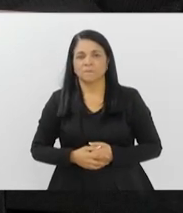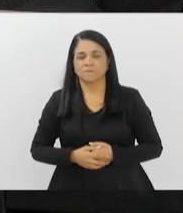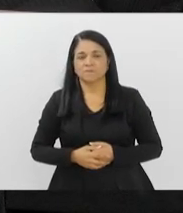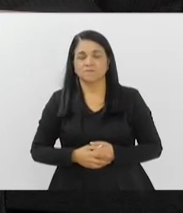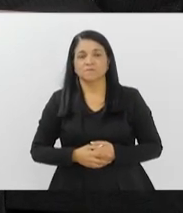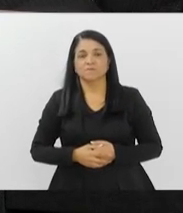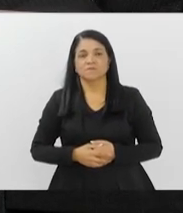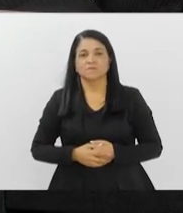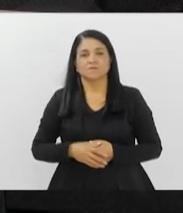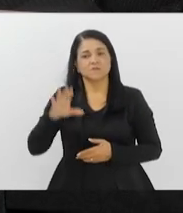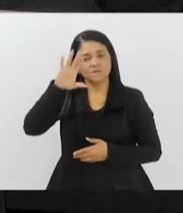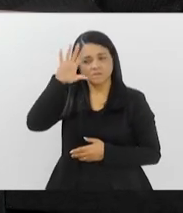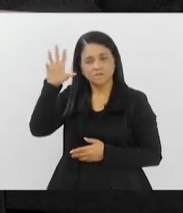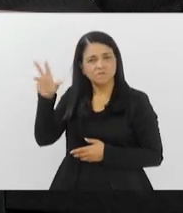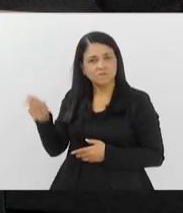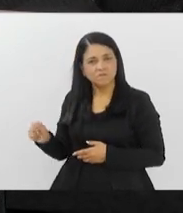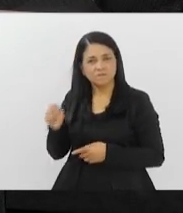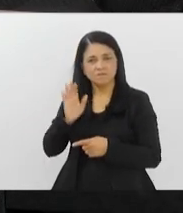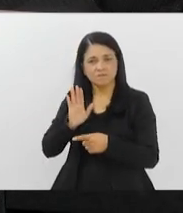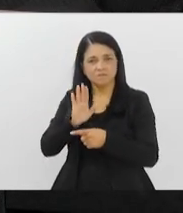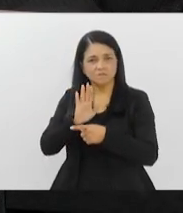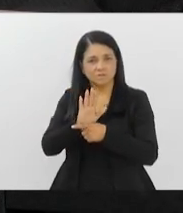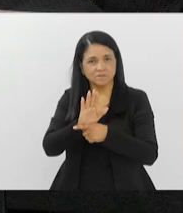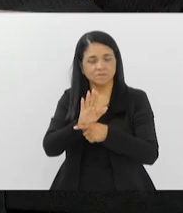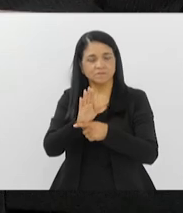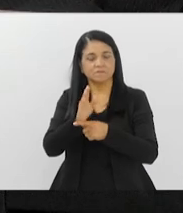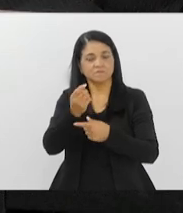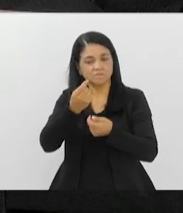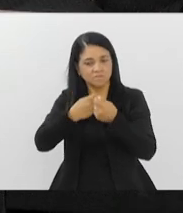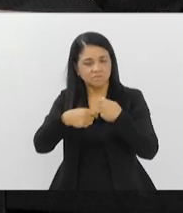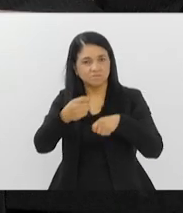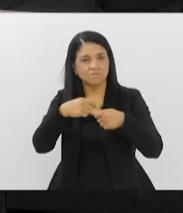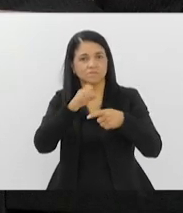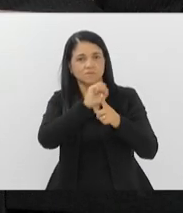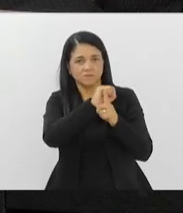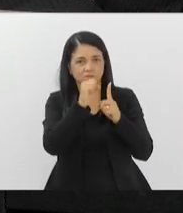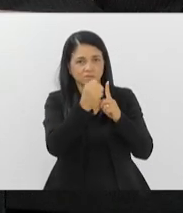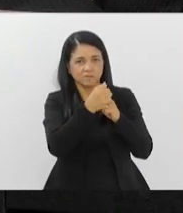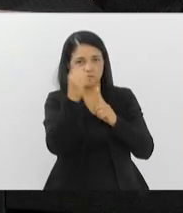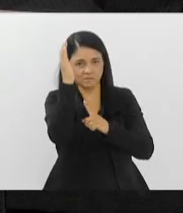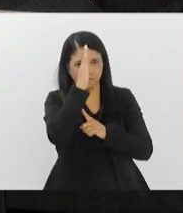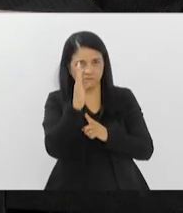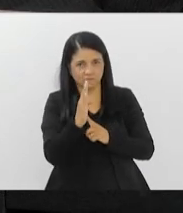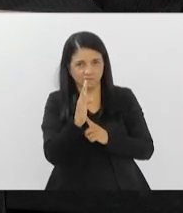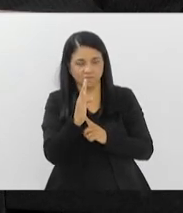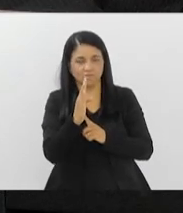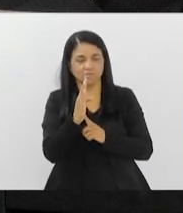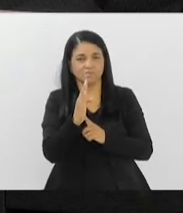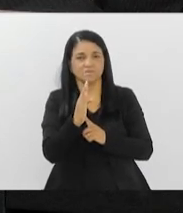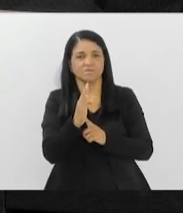A contribuição do continente africano na construção da sociedade brasileira é incontornável,